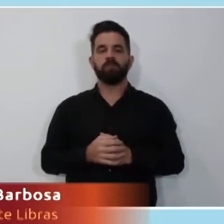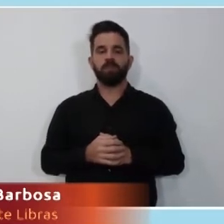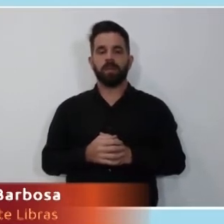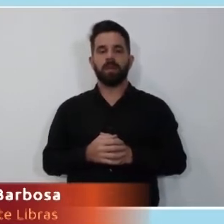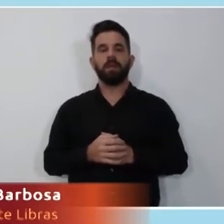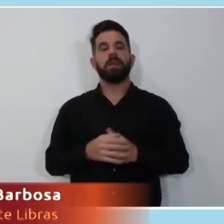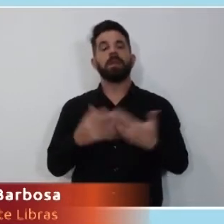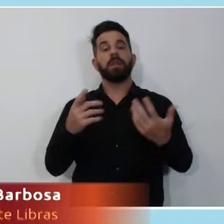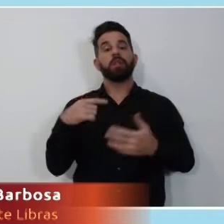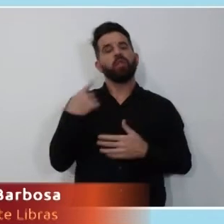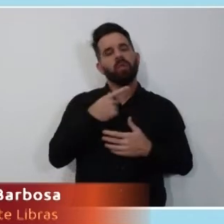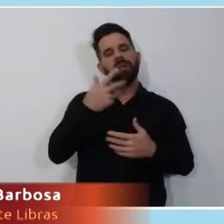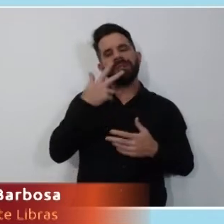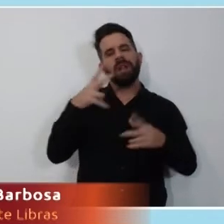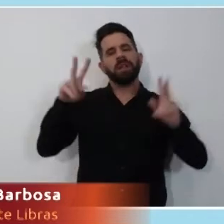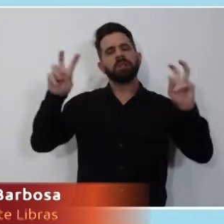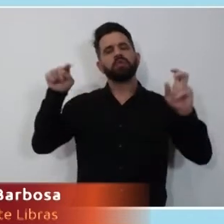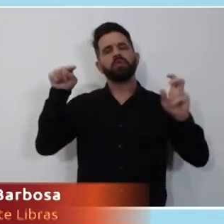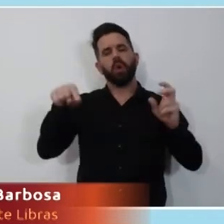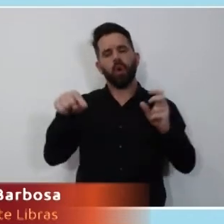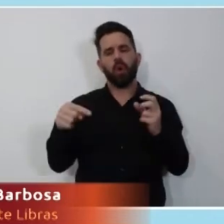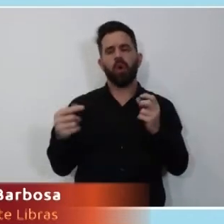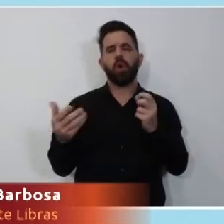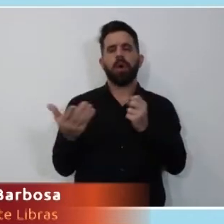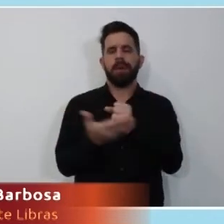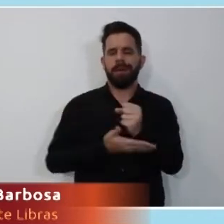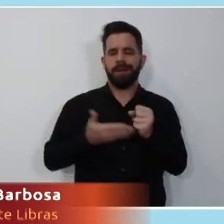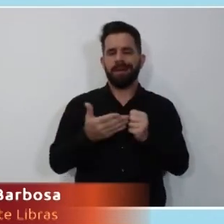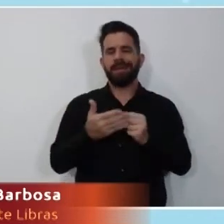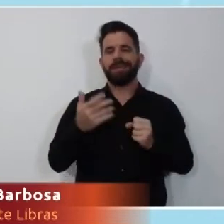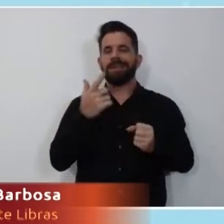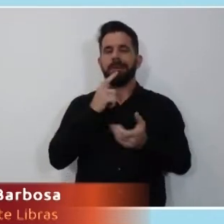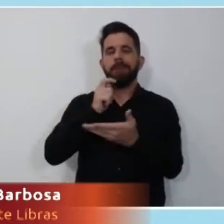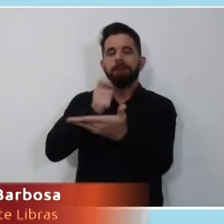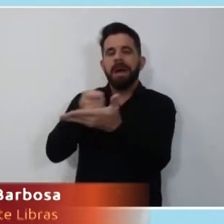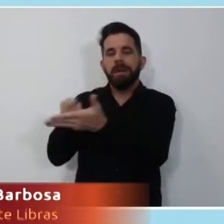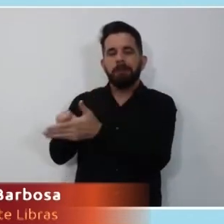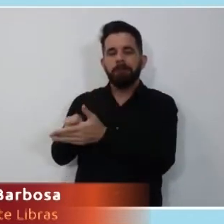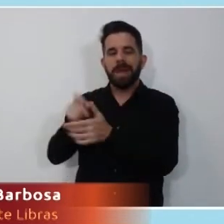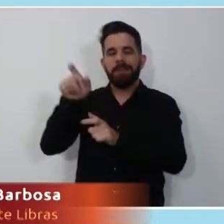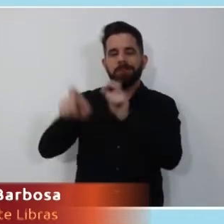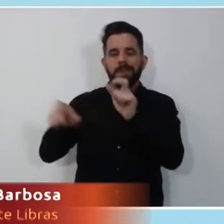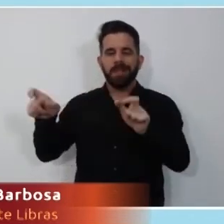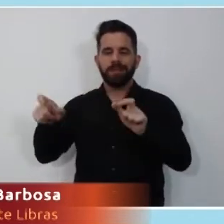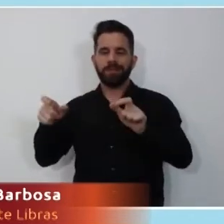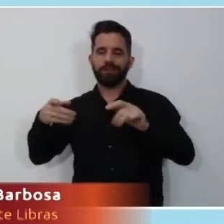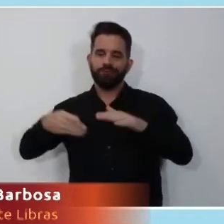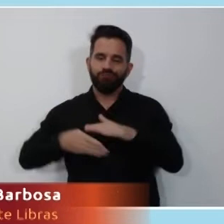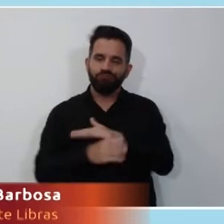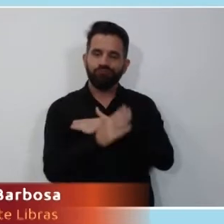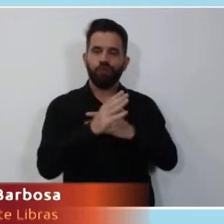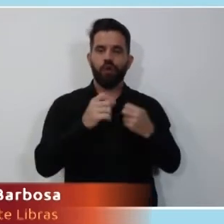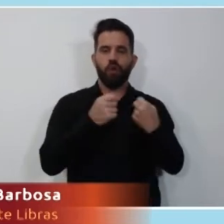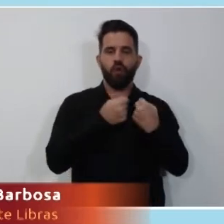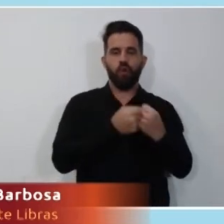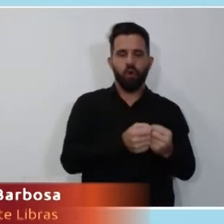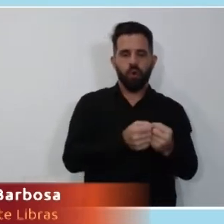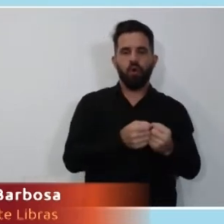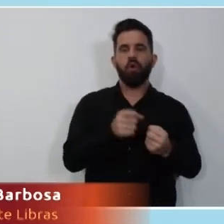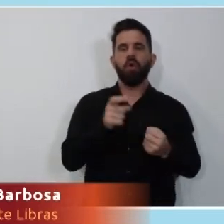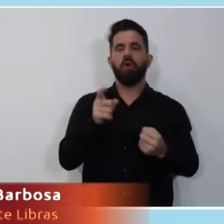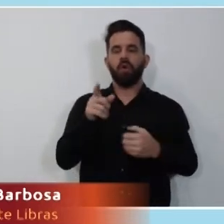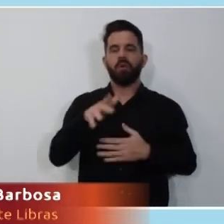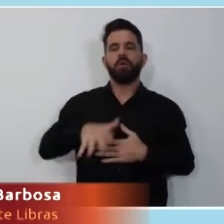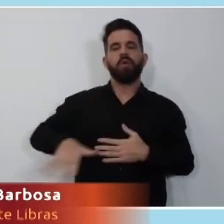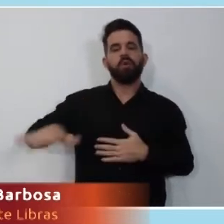subsídios e tarifa do usuário, né? Mas lembrar que Goiânia realmente tem, pelo menos, tem congelado a tarifa